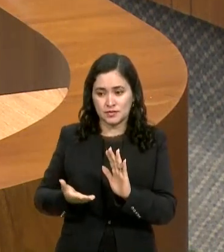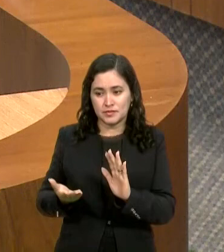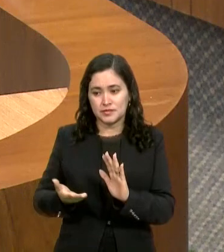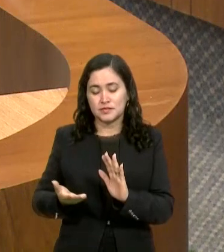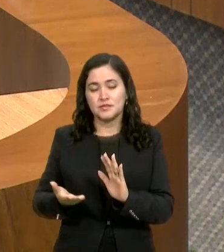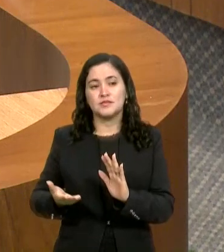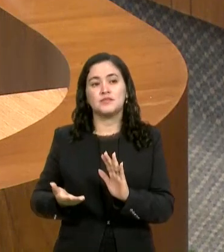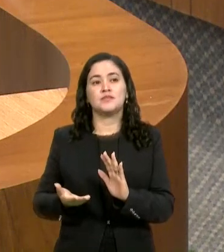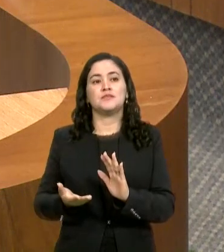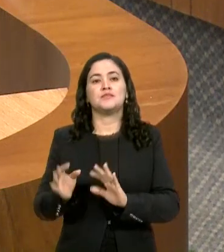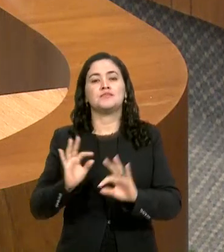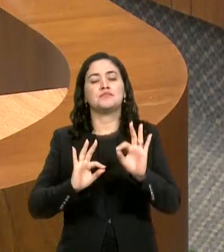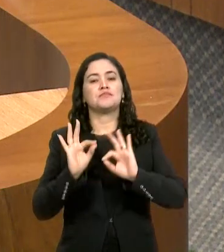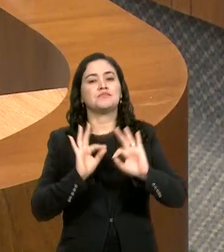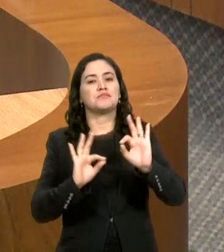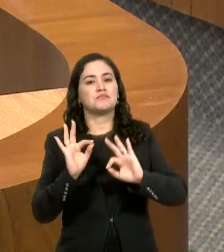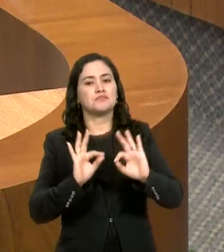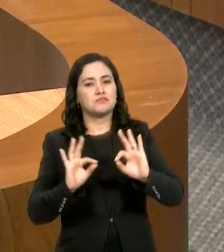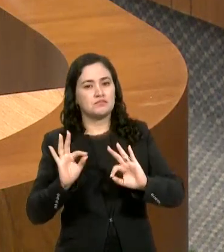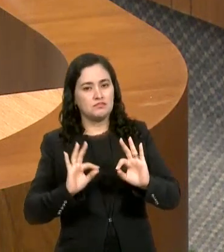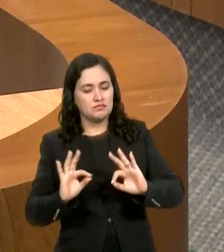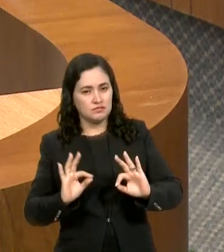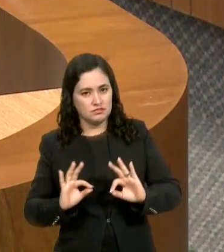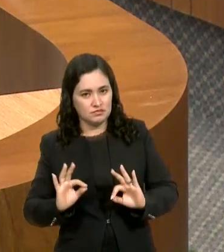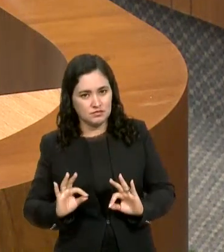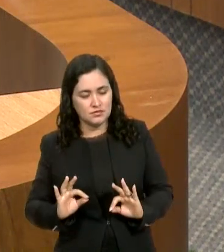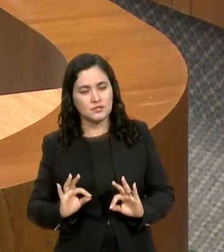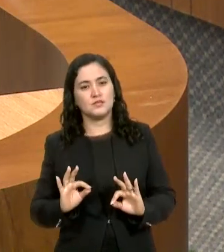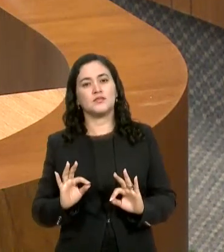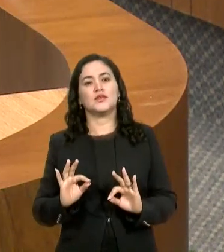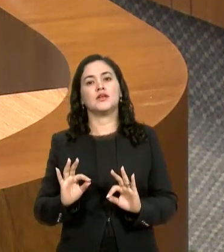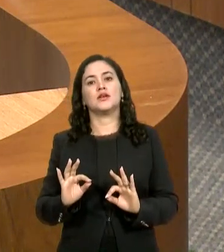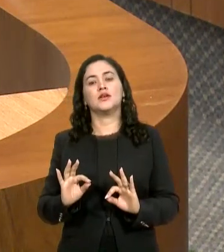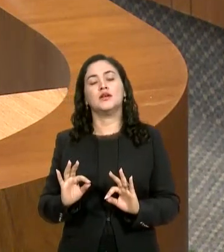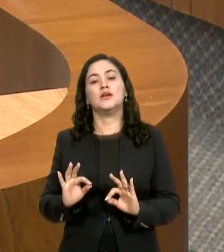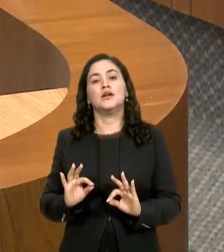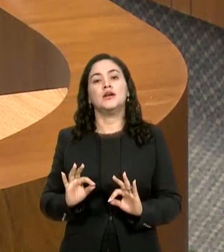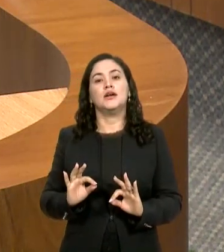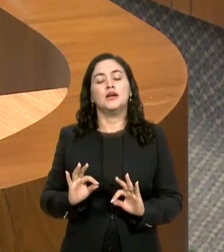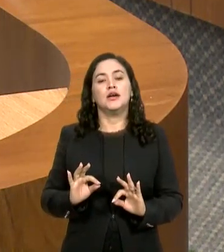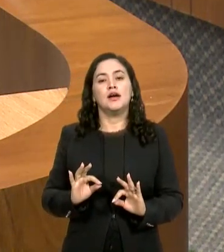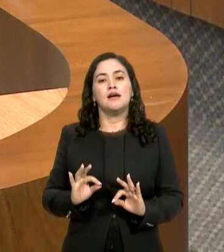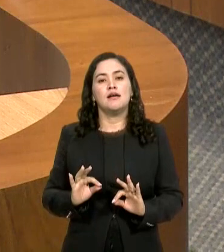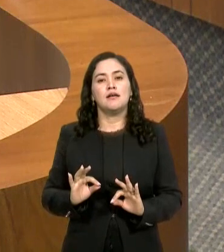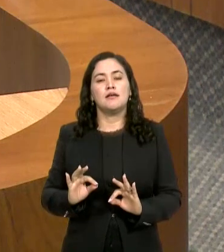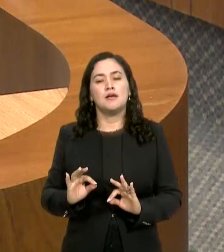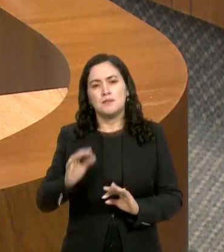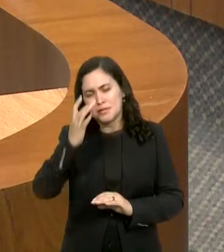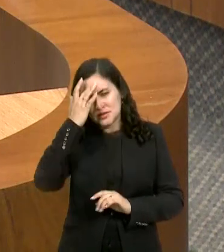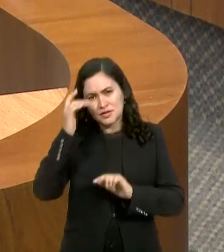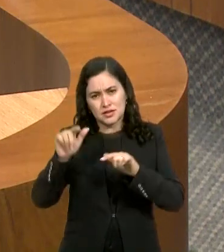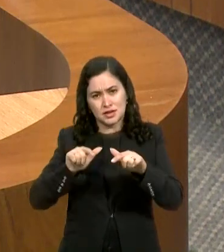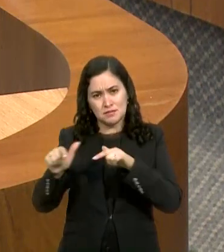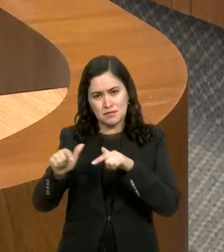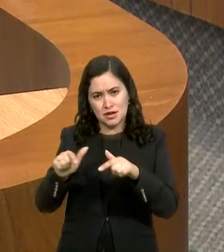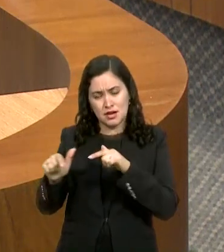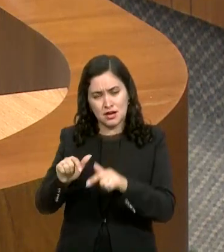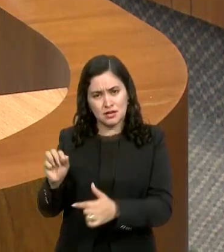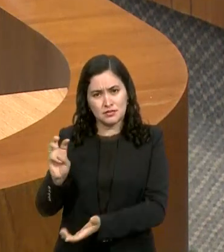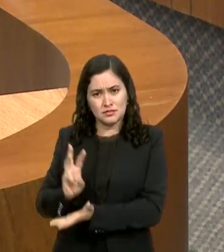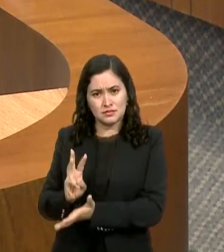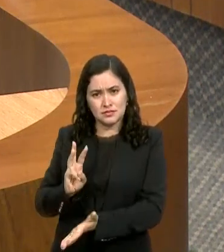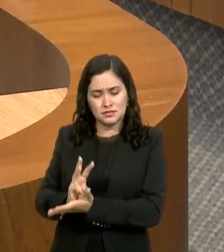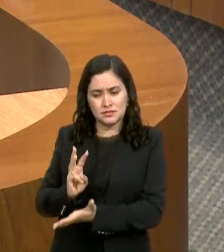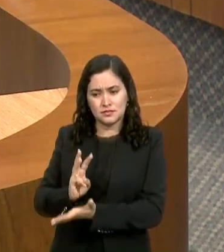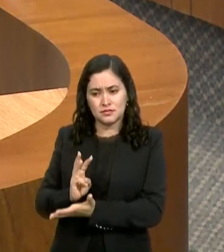que é o projeto de organização do quadro da Defensoria Pública do Estado, atualizando os anexos da Lei Complementar 19, de 11